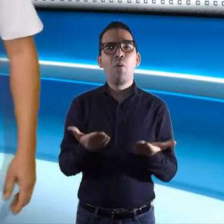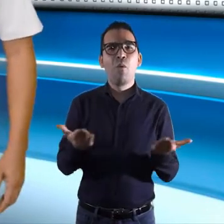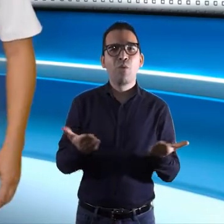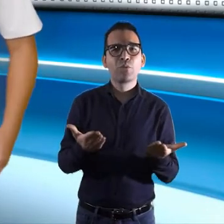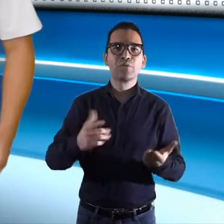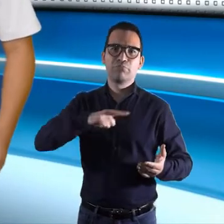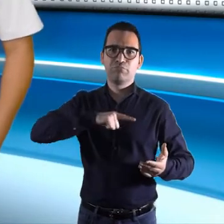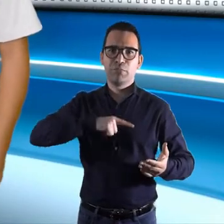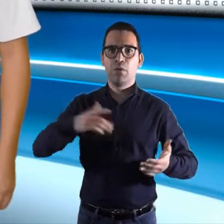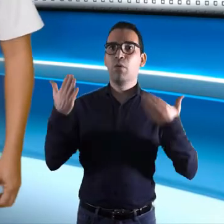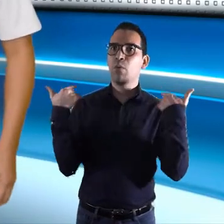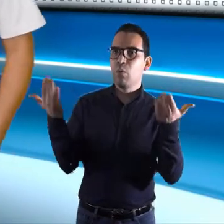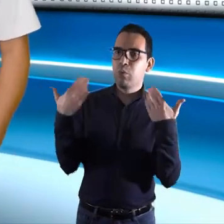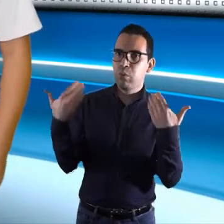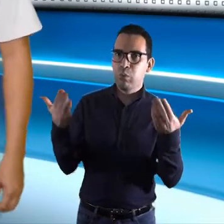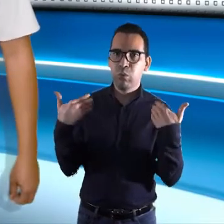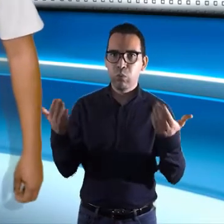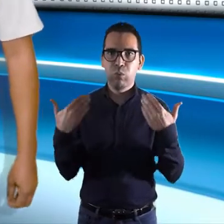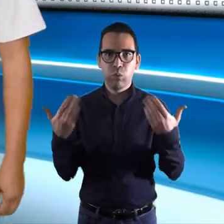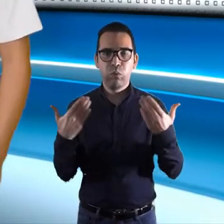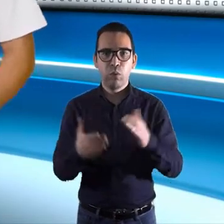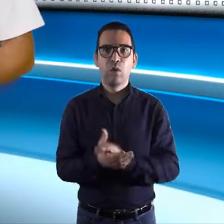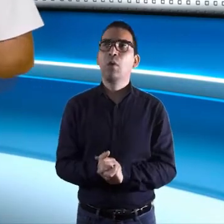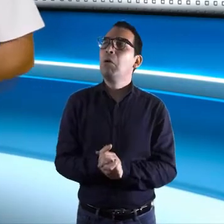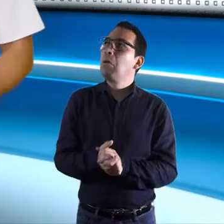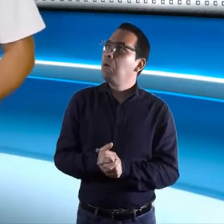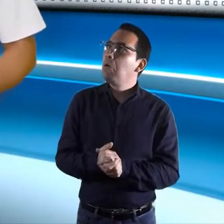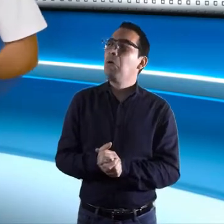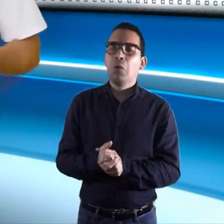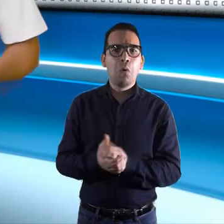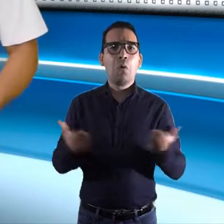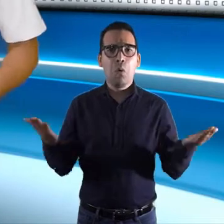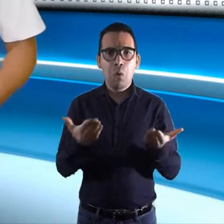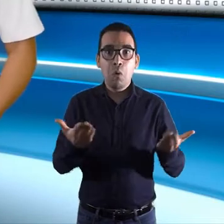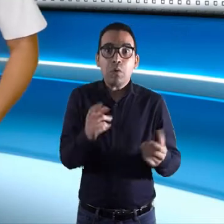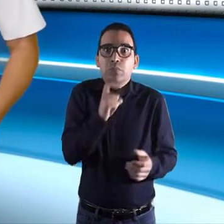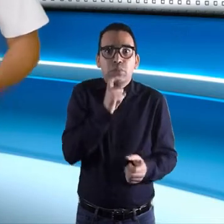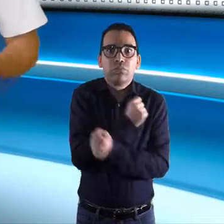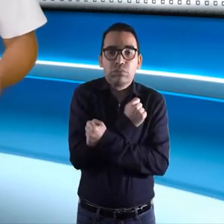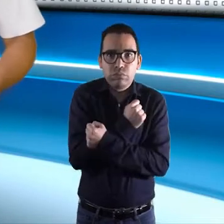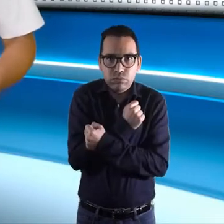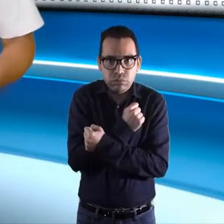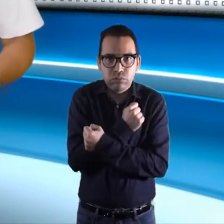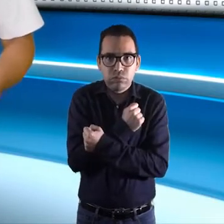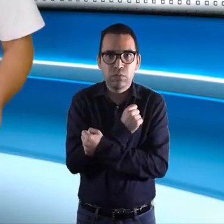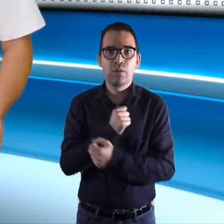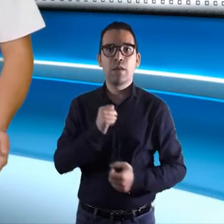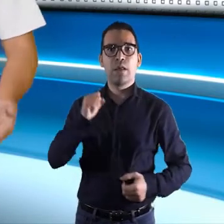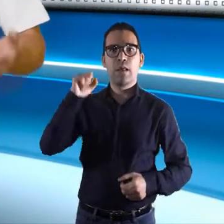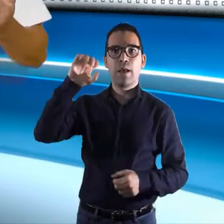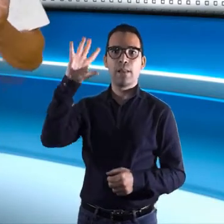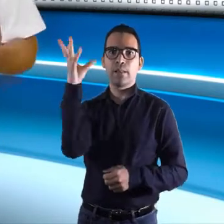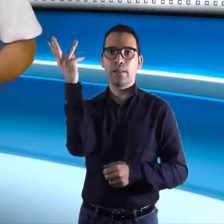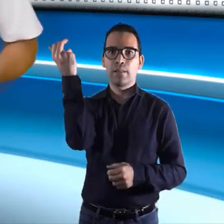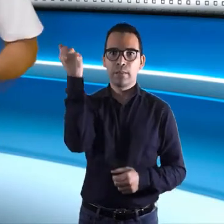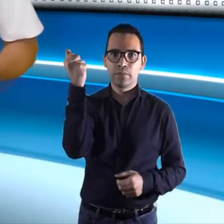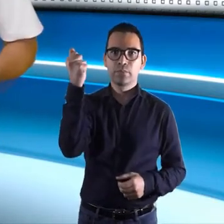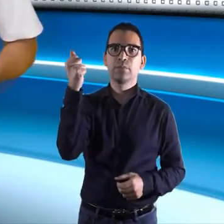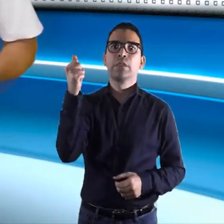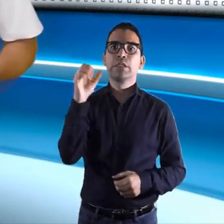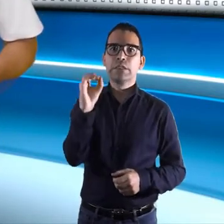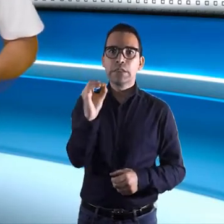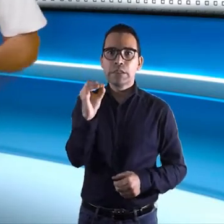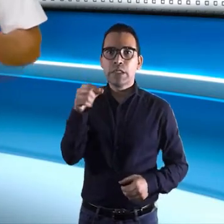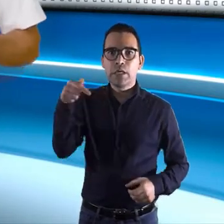calor. Ou, nossa, hoje está muito frio. A temperatura está abaixo